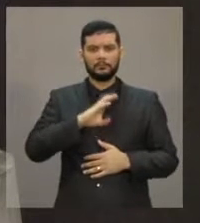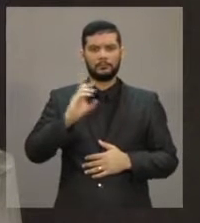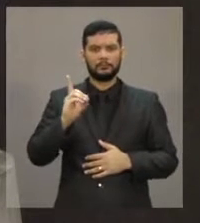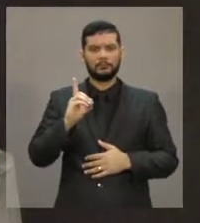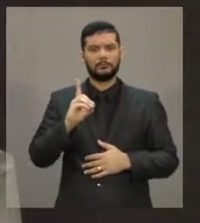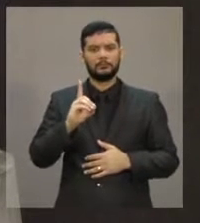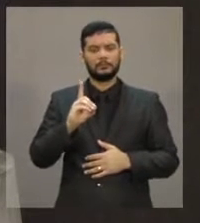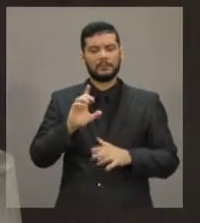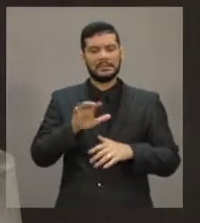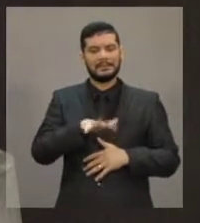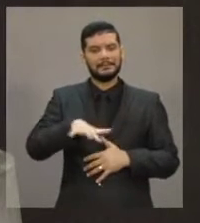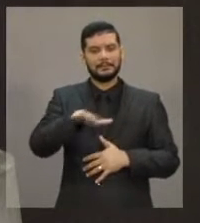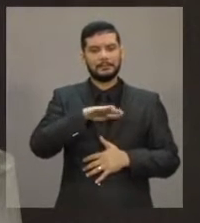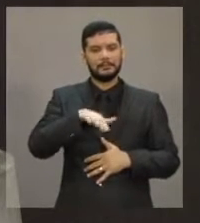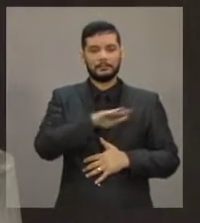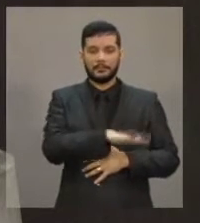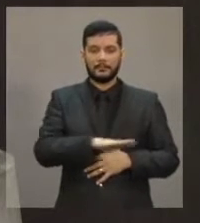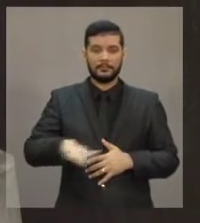Adolescente,